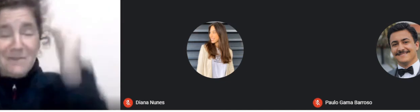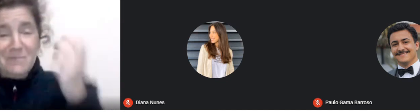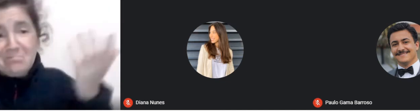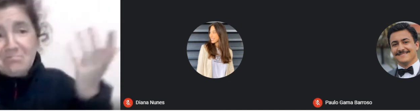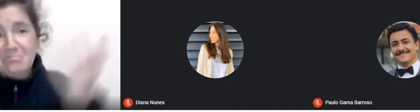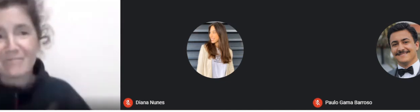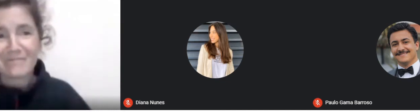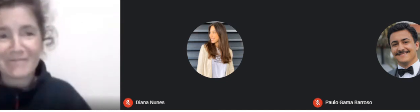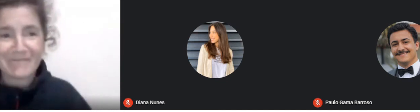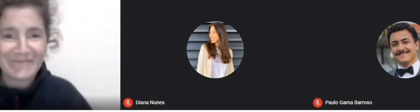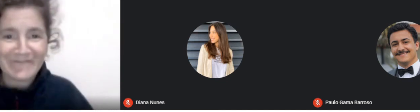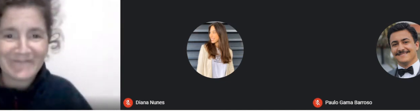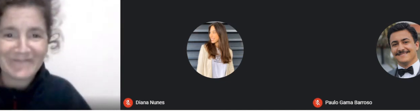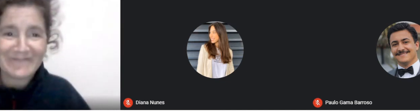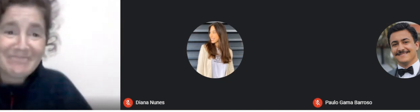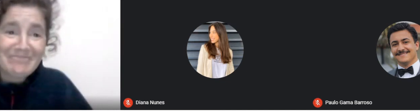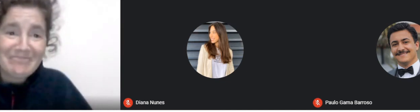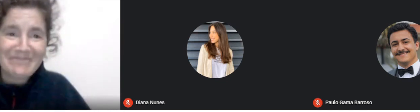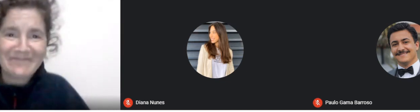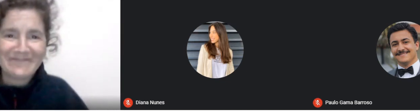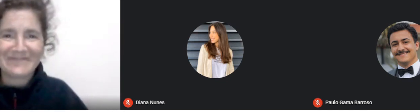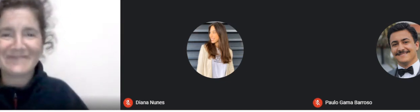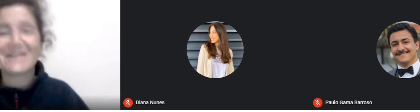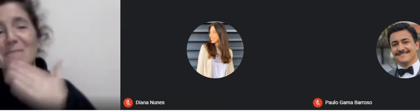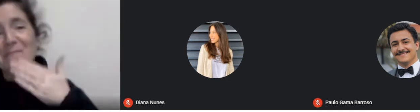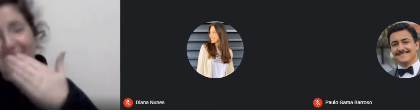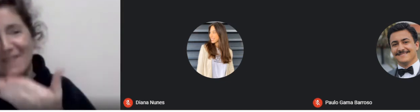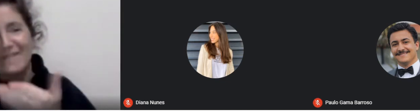pudesse ser os nervos, ok.